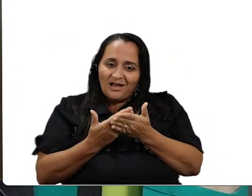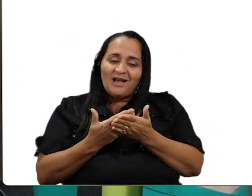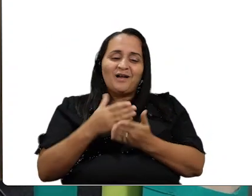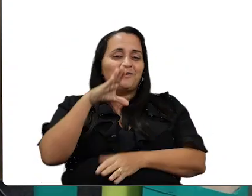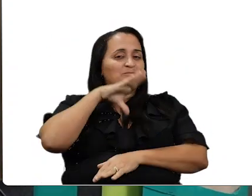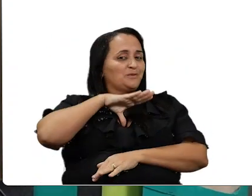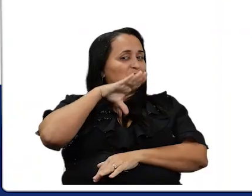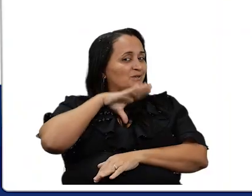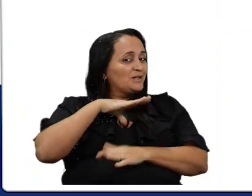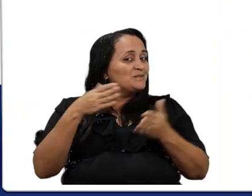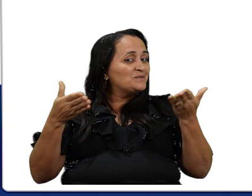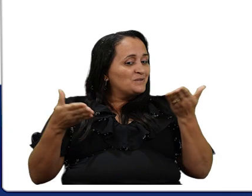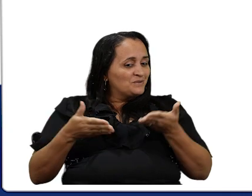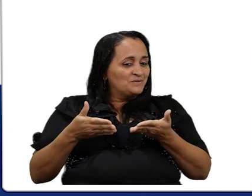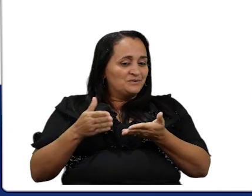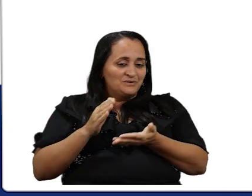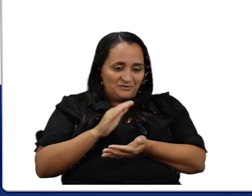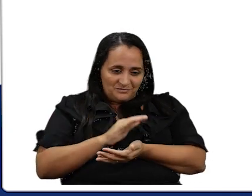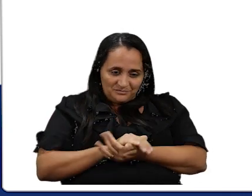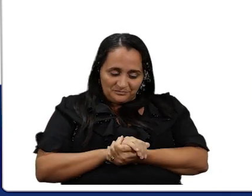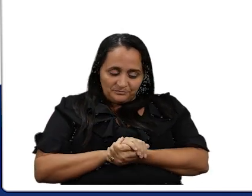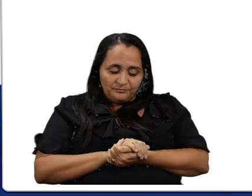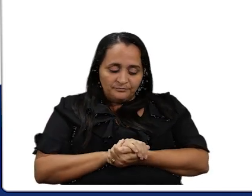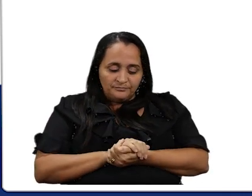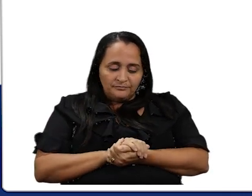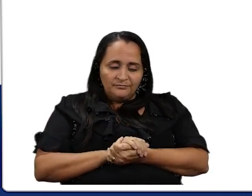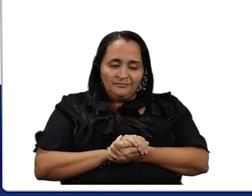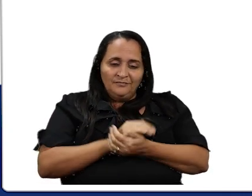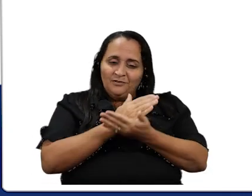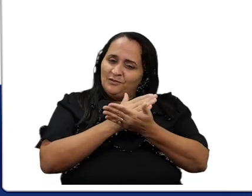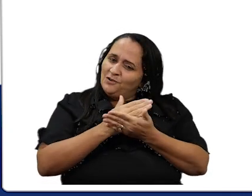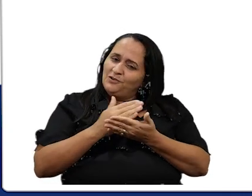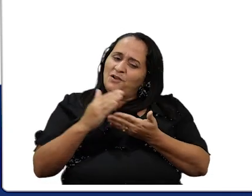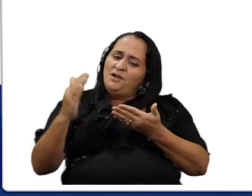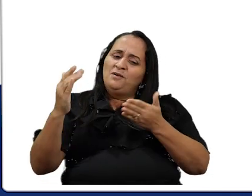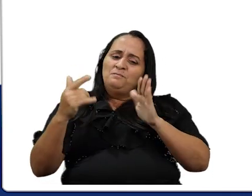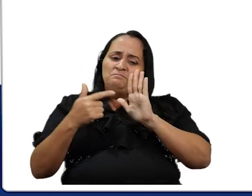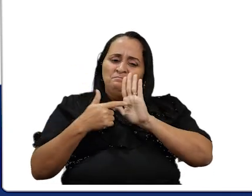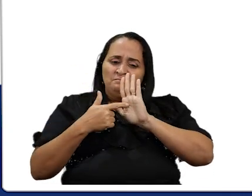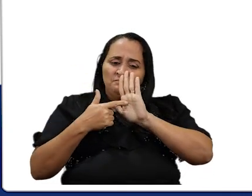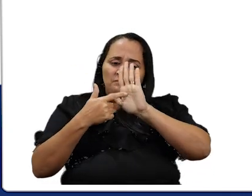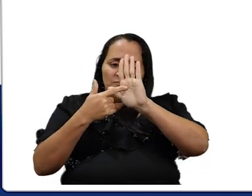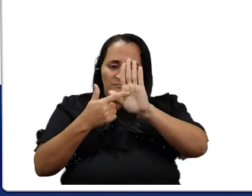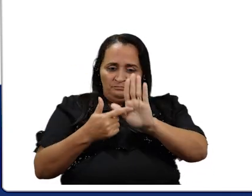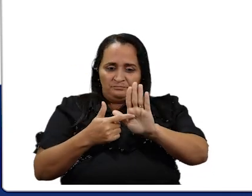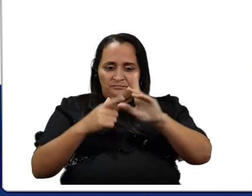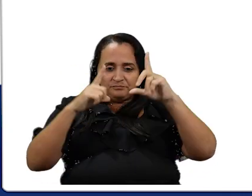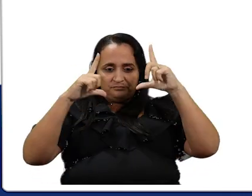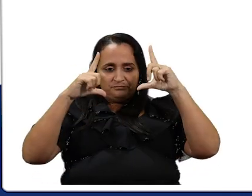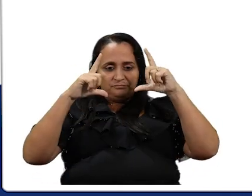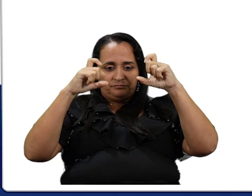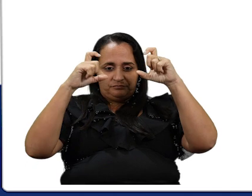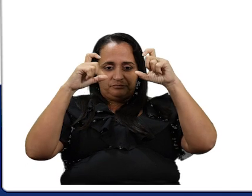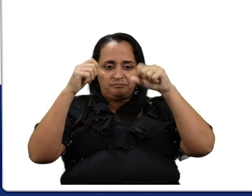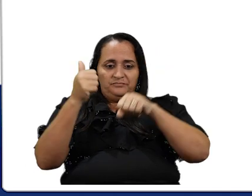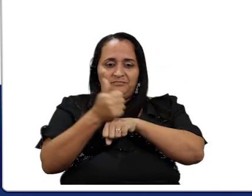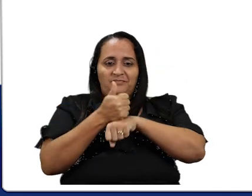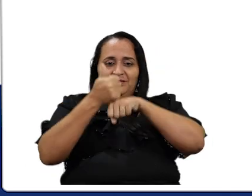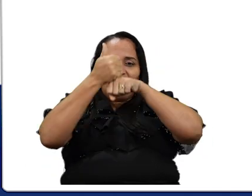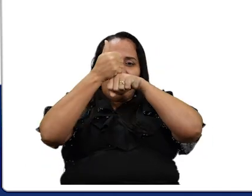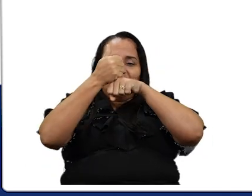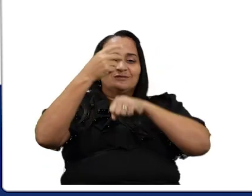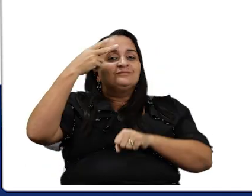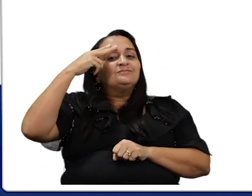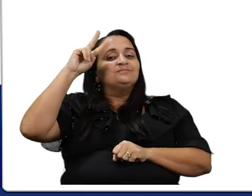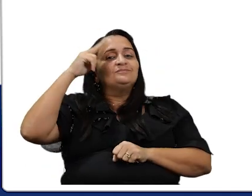língua portuguesa, tá bom? E eu já começo trazendo a foto central da nossa